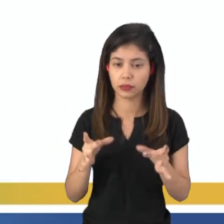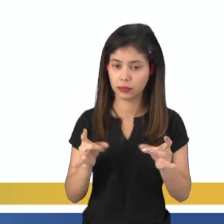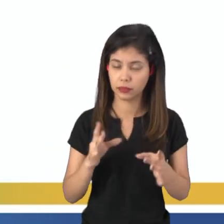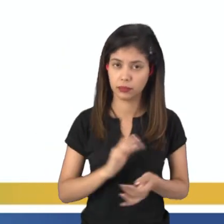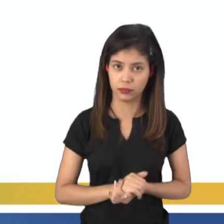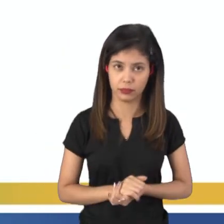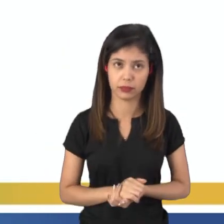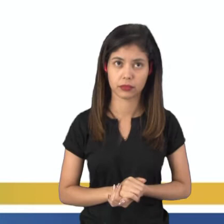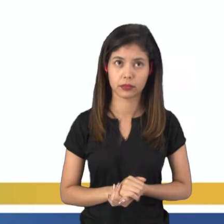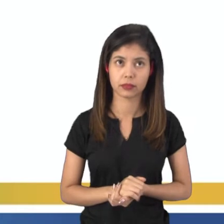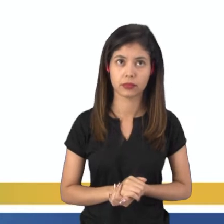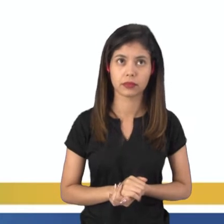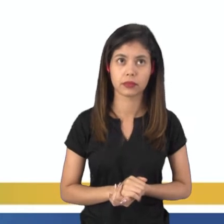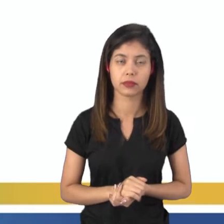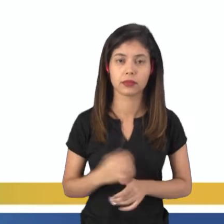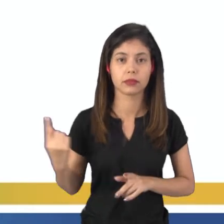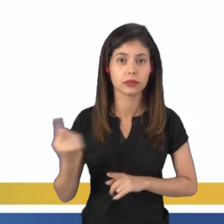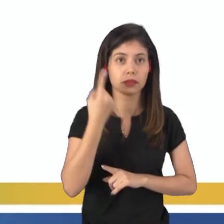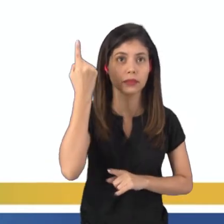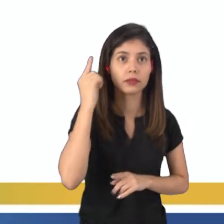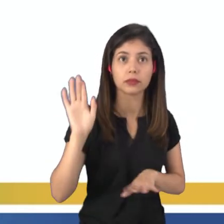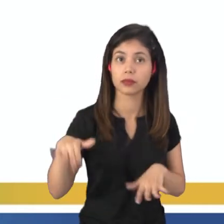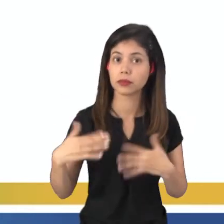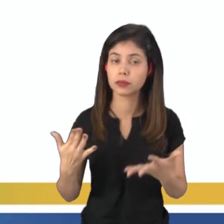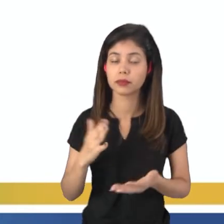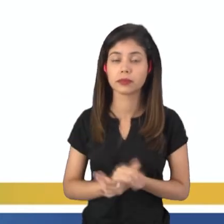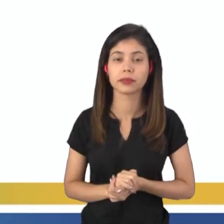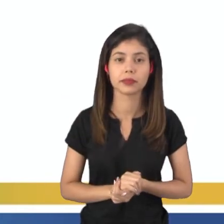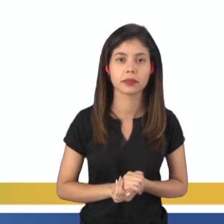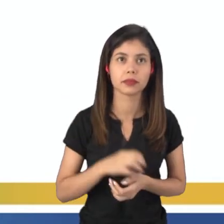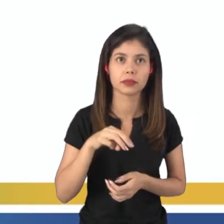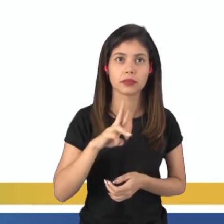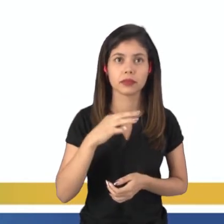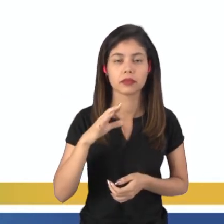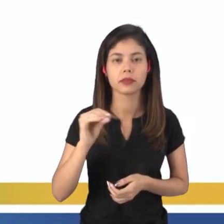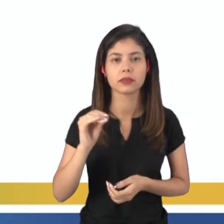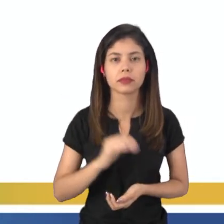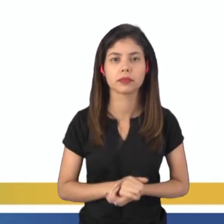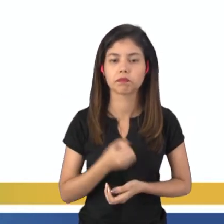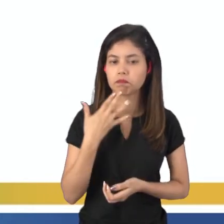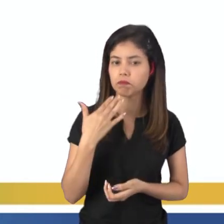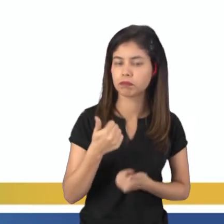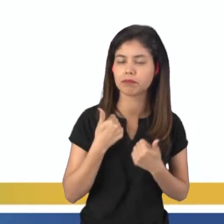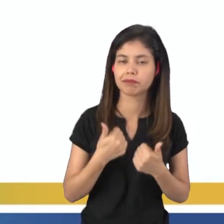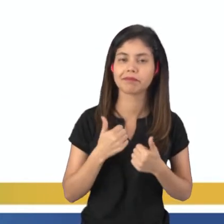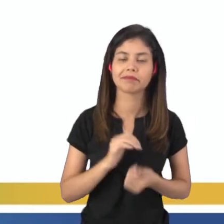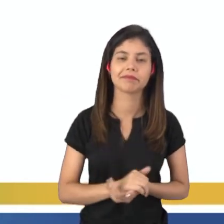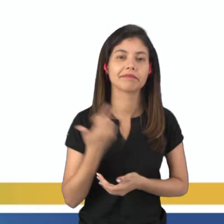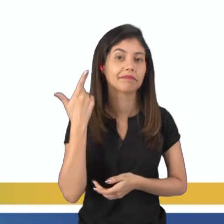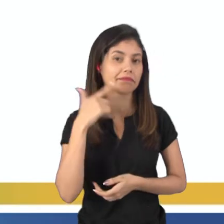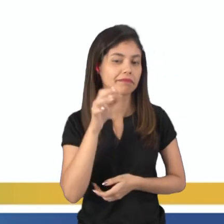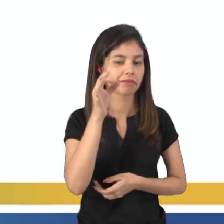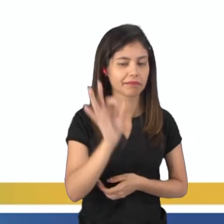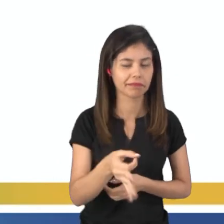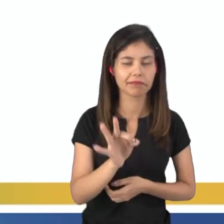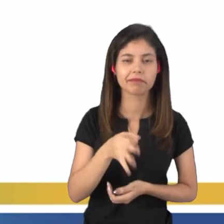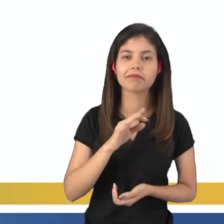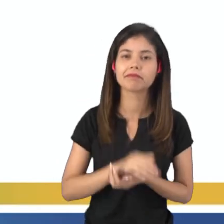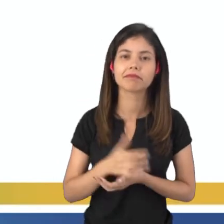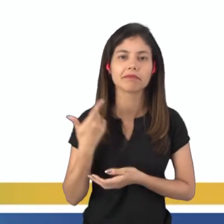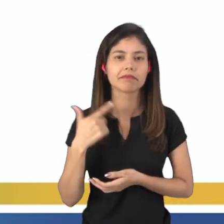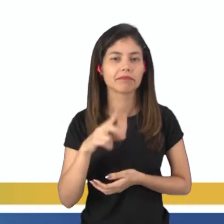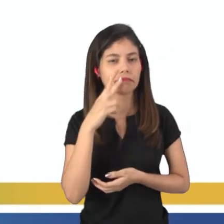foi a coluna que tem a menor altura aí? Então, o mês de março, muito bem. Então, você com certeza